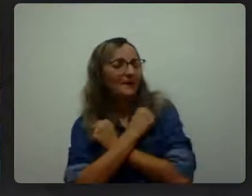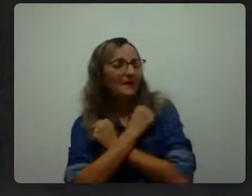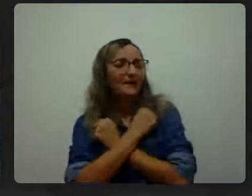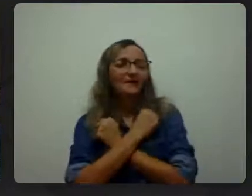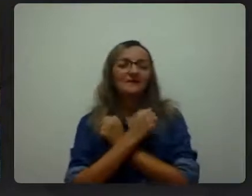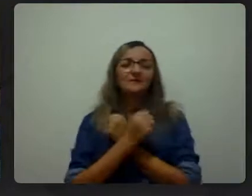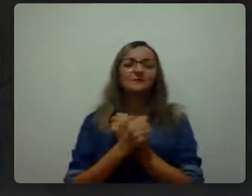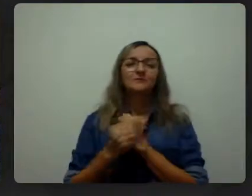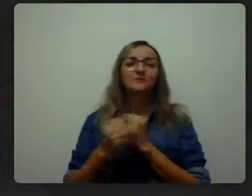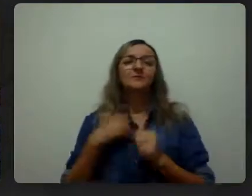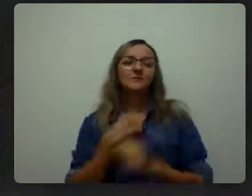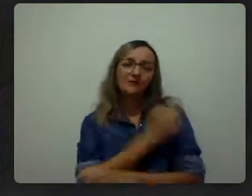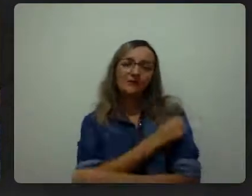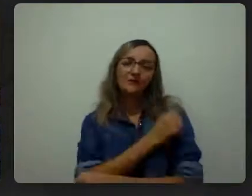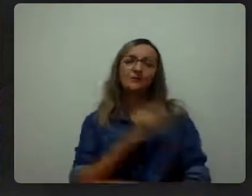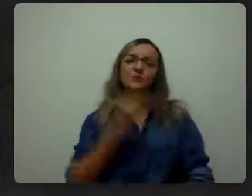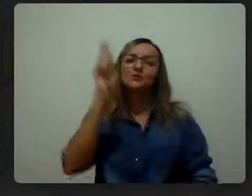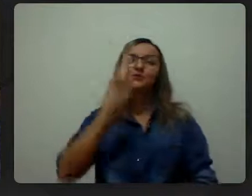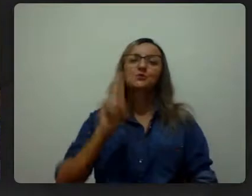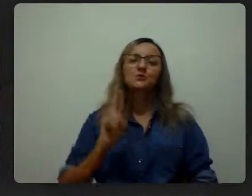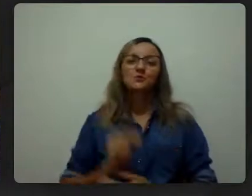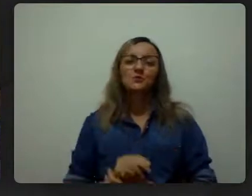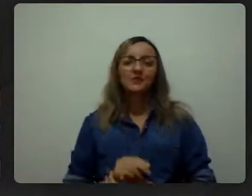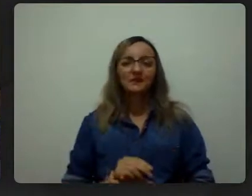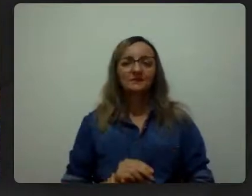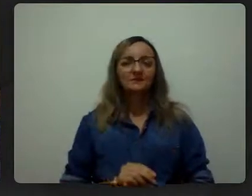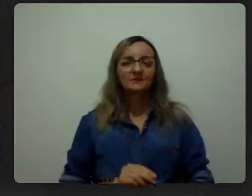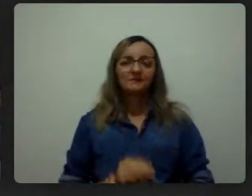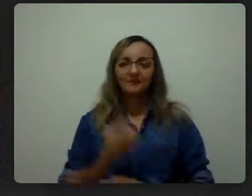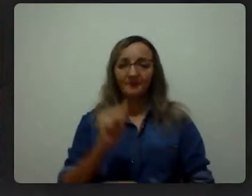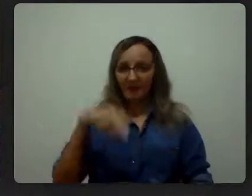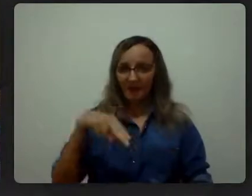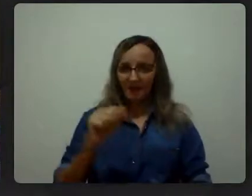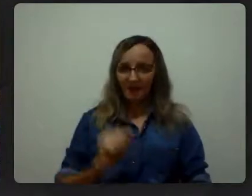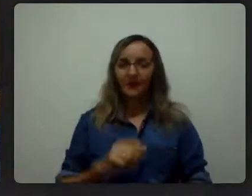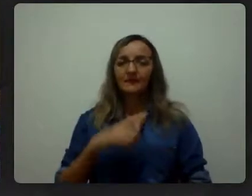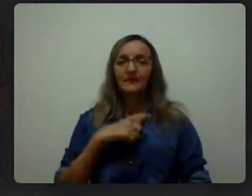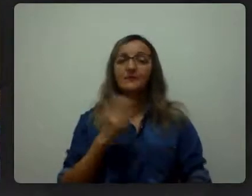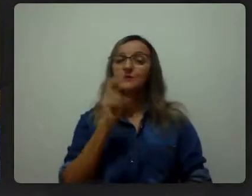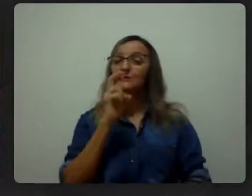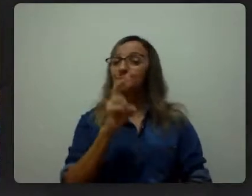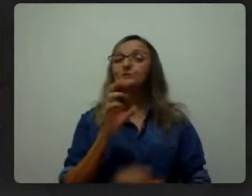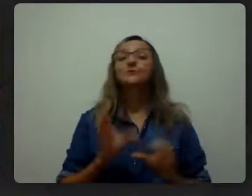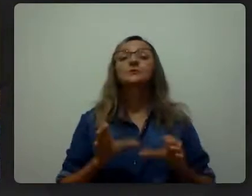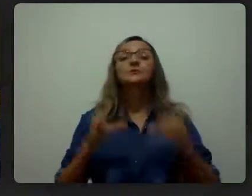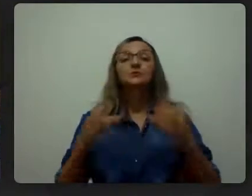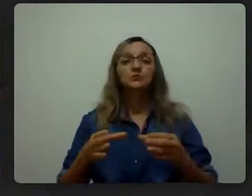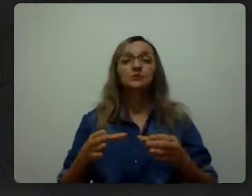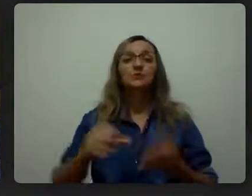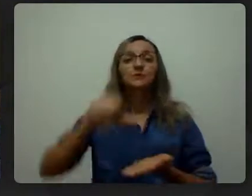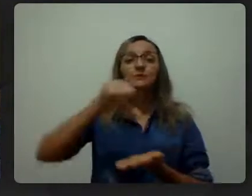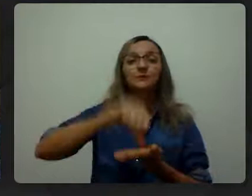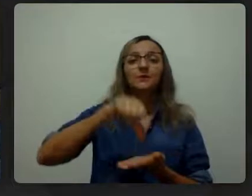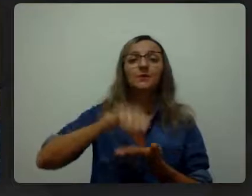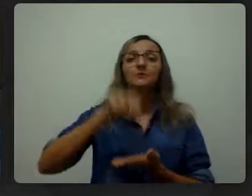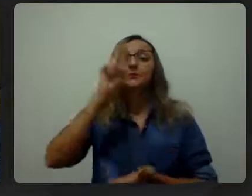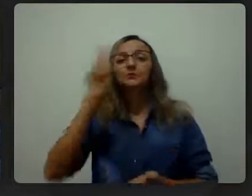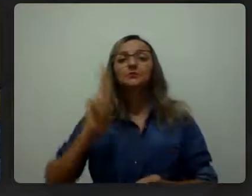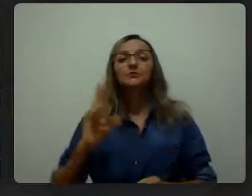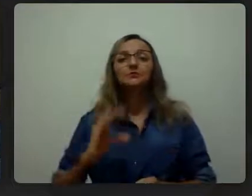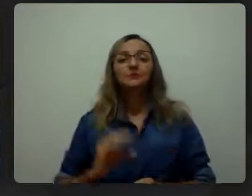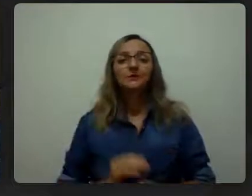Que são as APNPs, né? Que a gente está utilizando hoje, né? De forma não presencial.